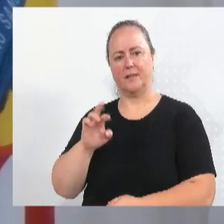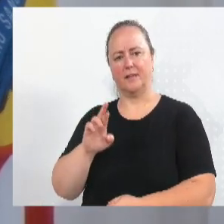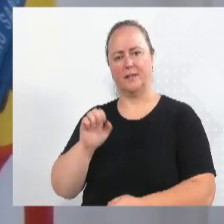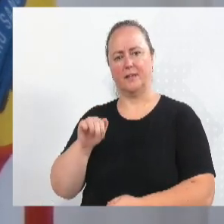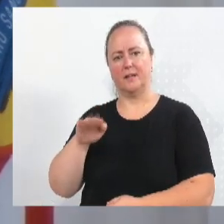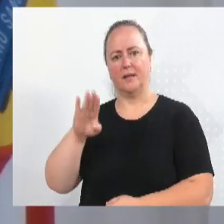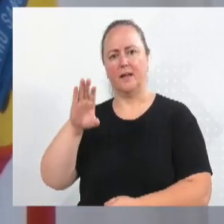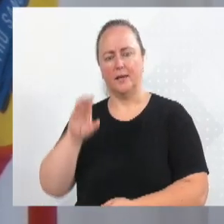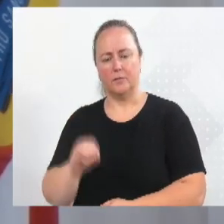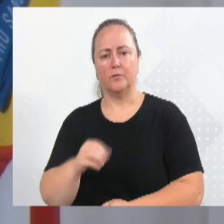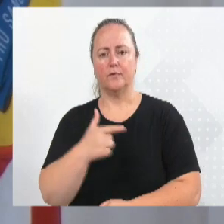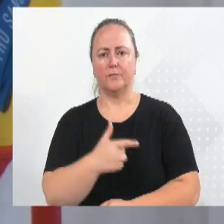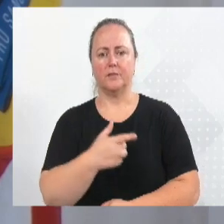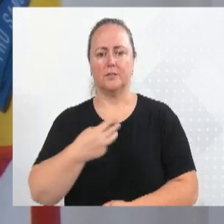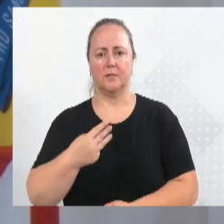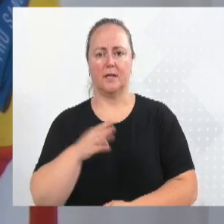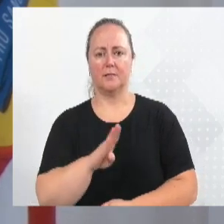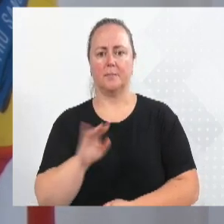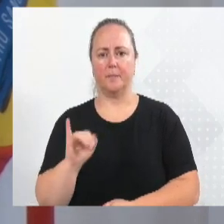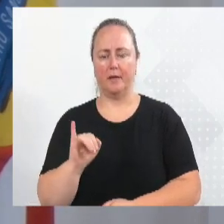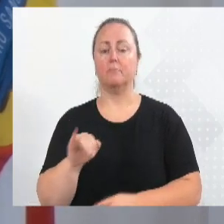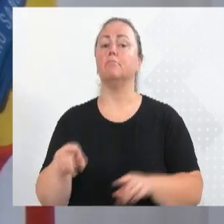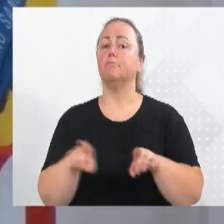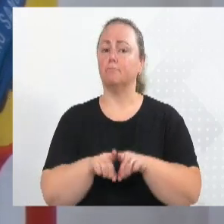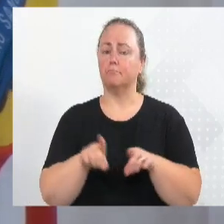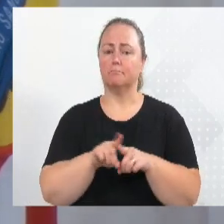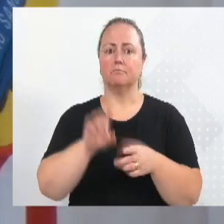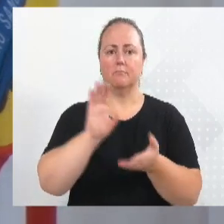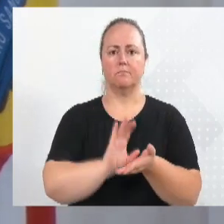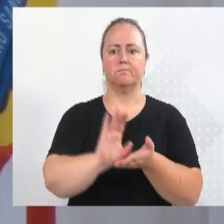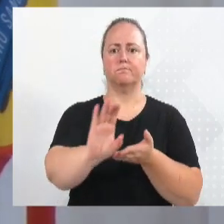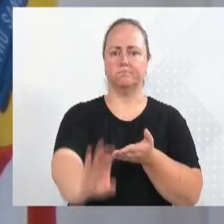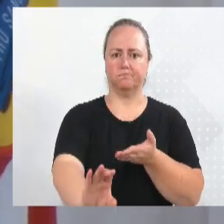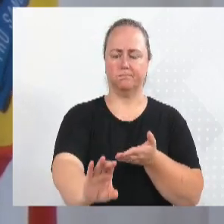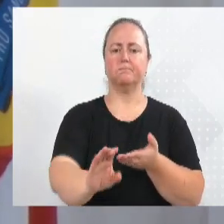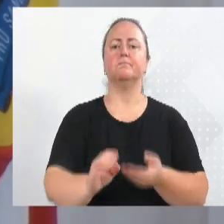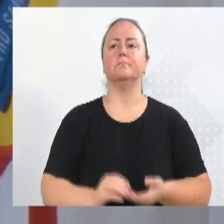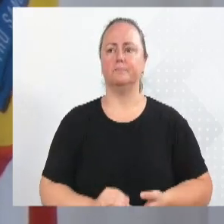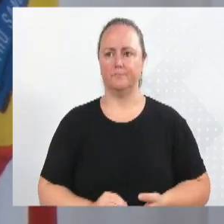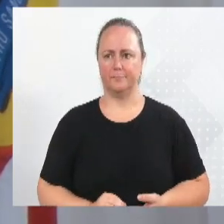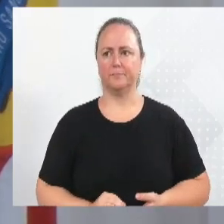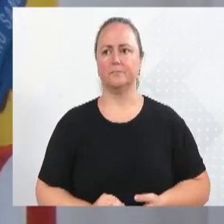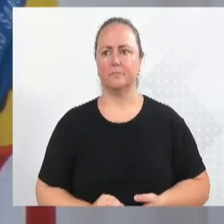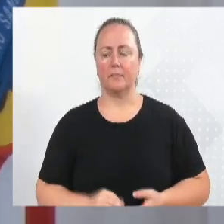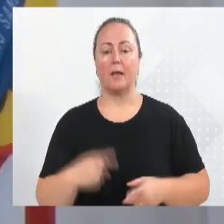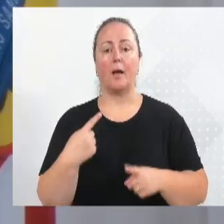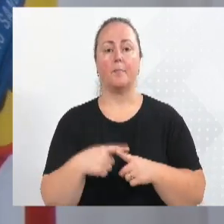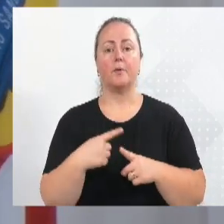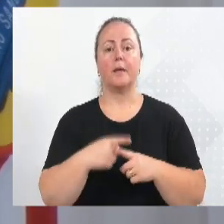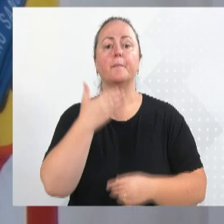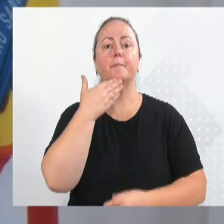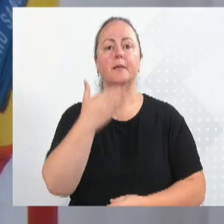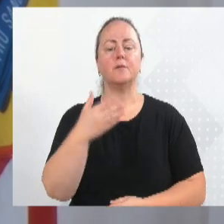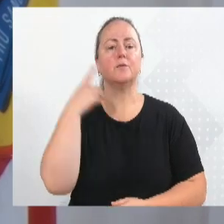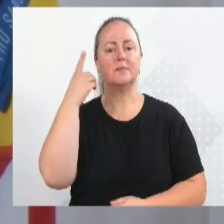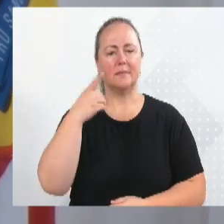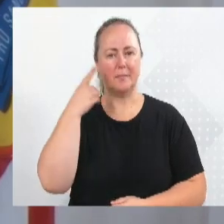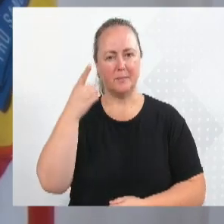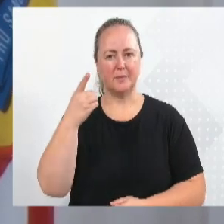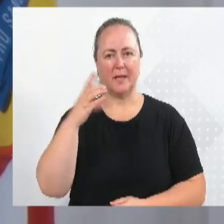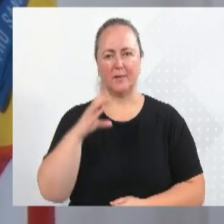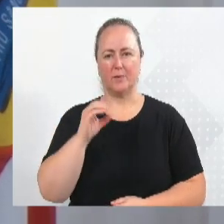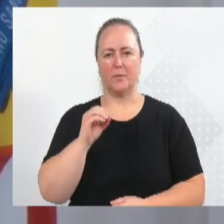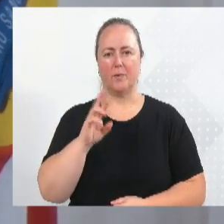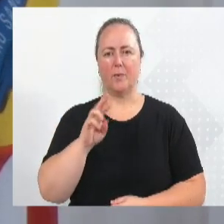saiu hoje também uma verba que nós pedimos para o então deputado federal Coronel Armando. Assim como